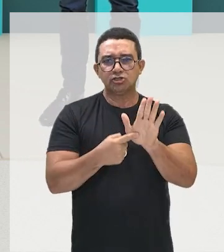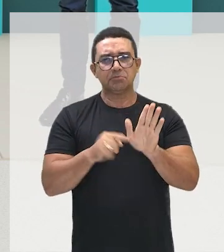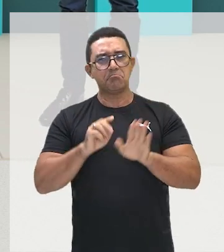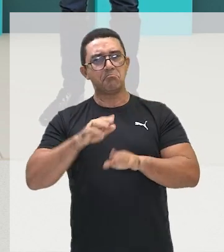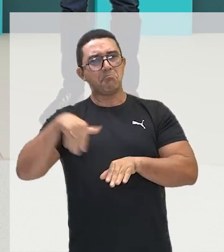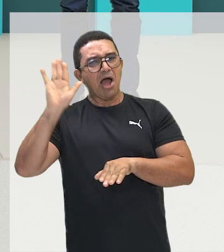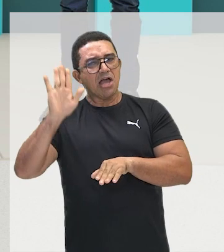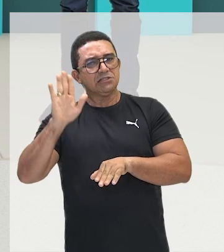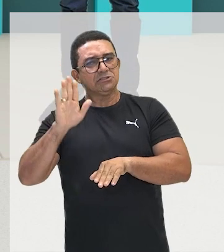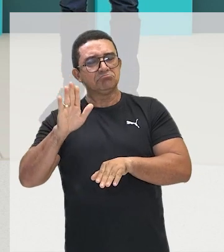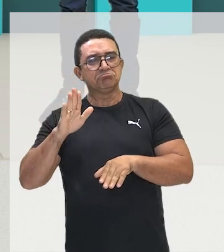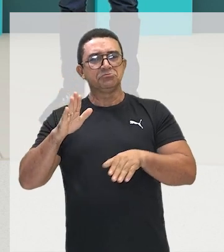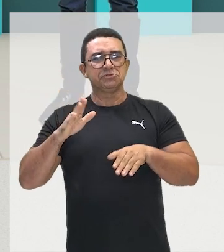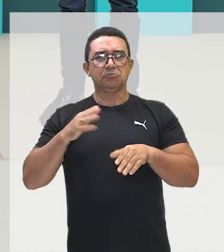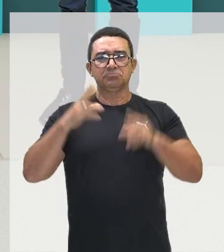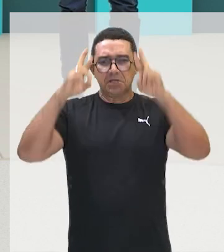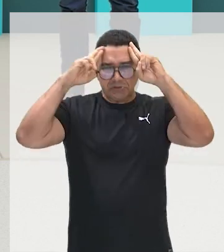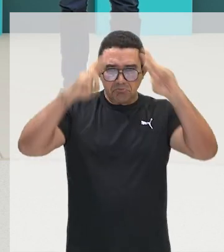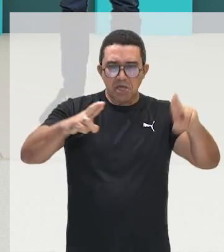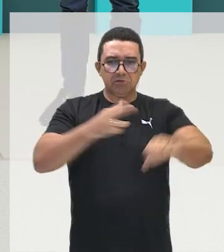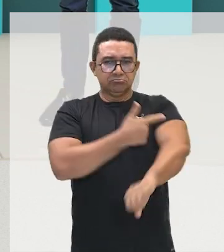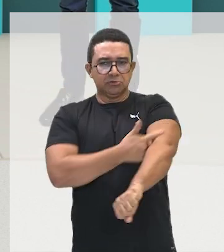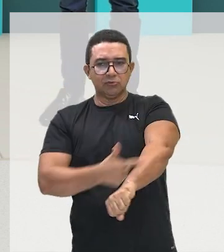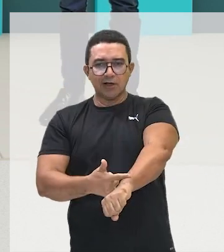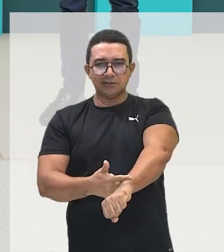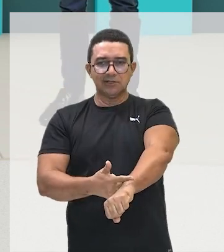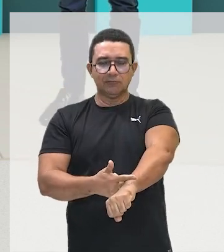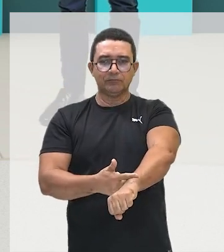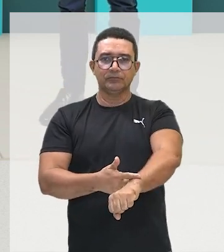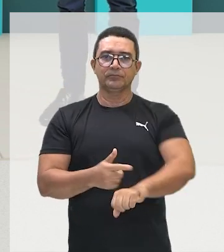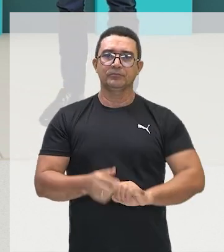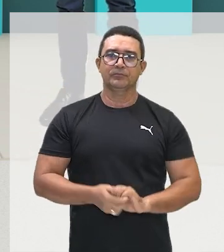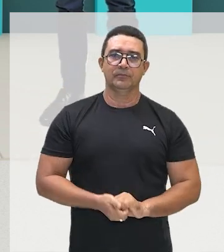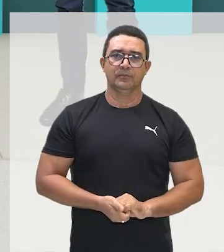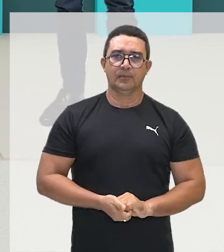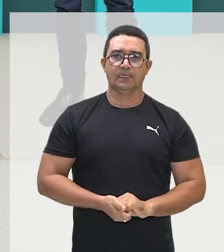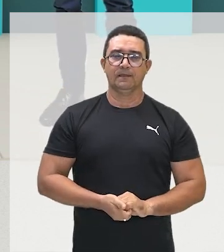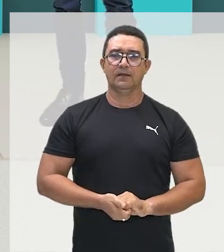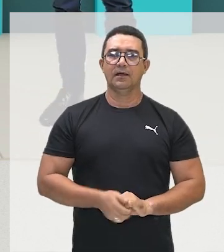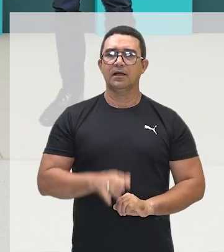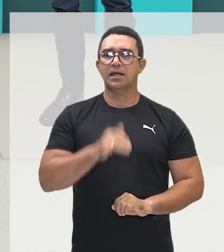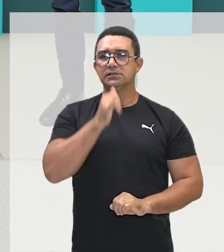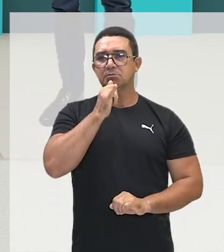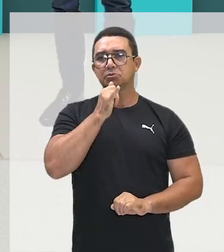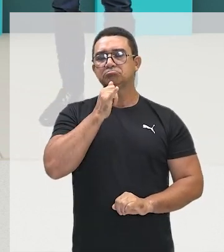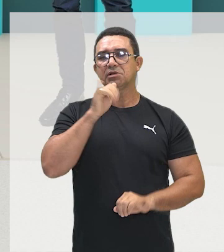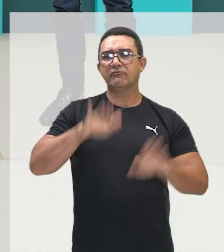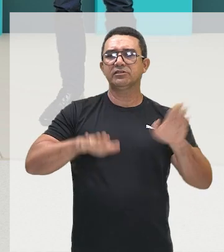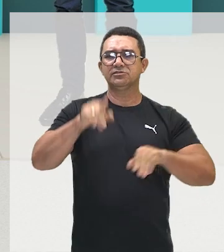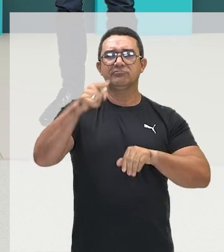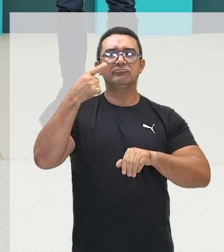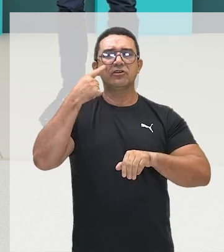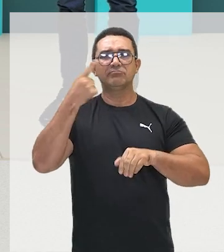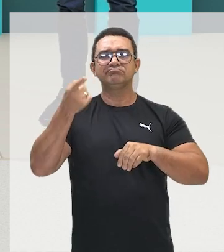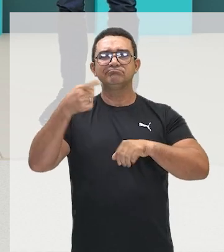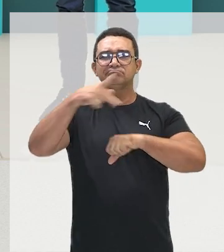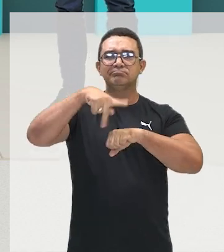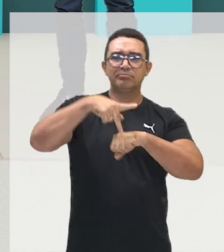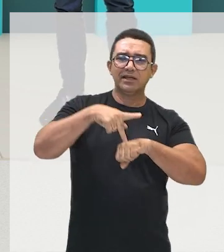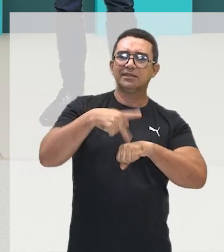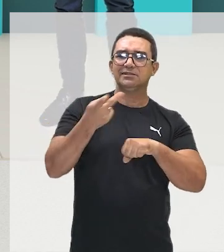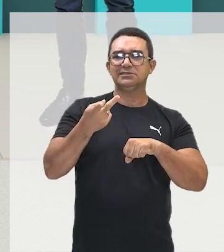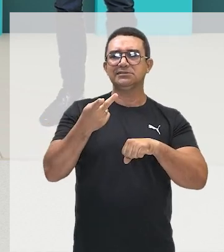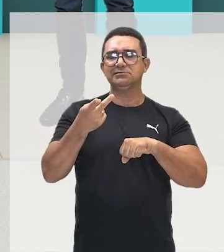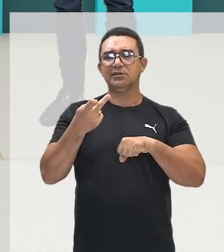educação, de respeito, e não tão ríspido como can. A gente até tem uma piada interna, quando você vê em um país estrangeiro alguém pedindo can you help